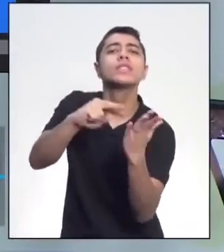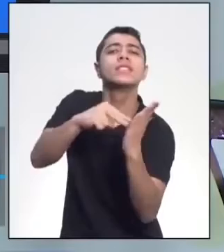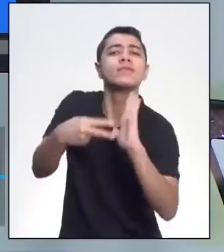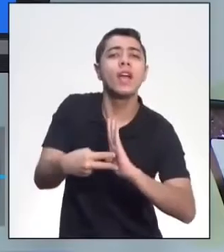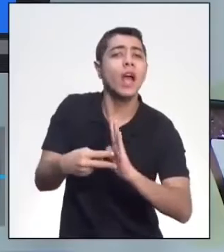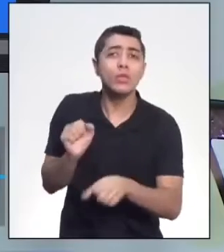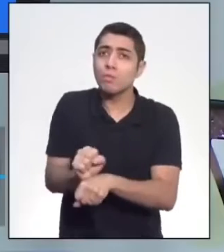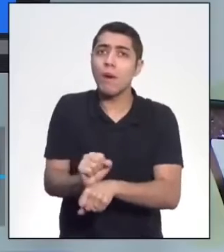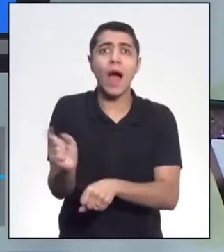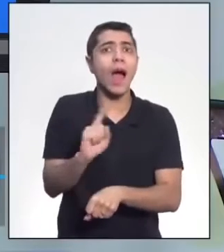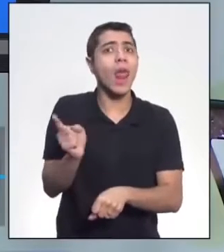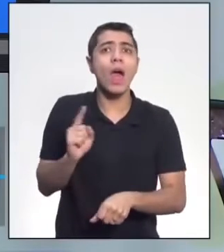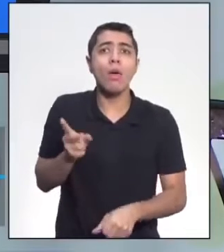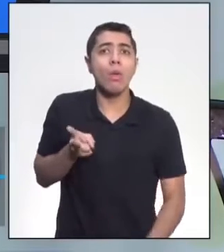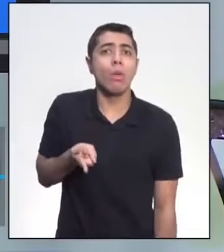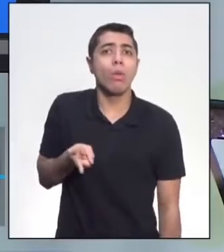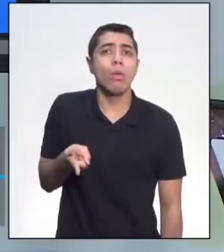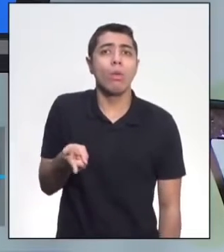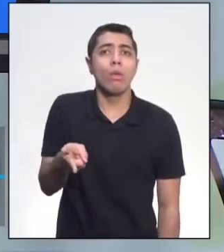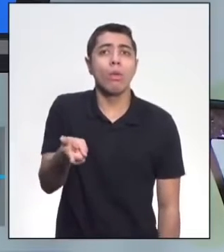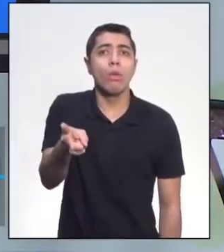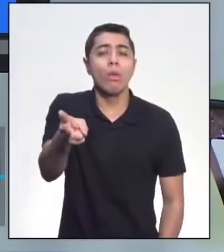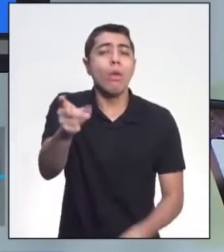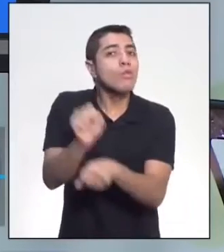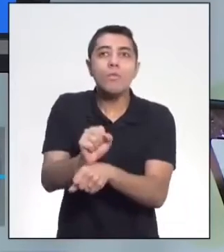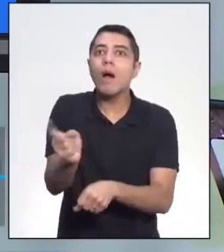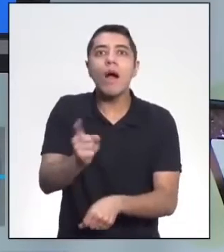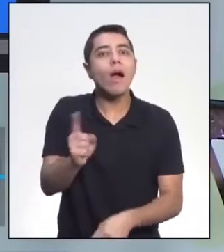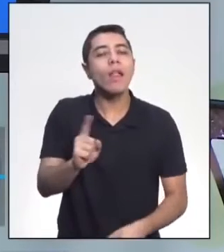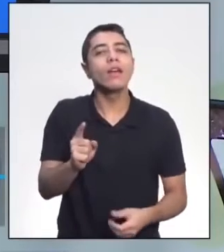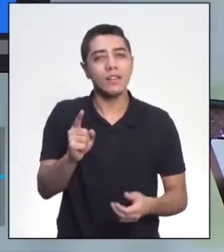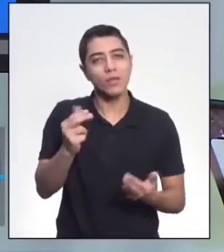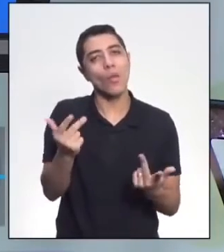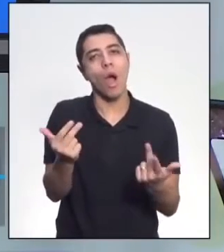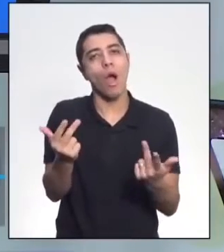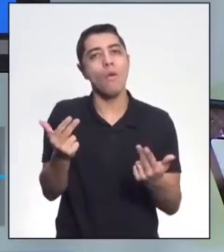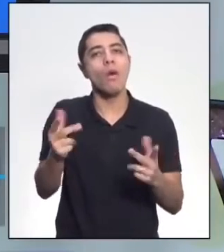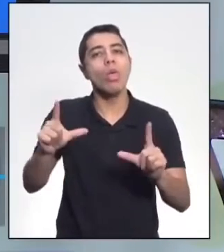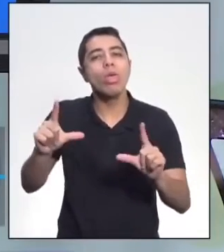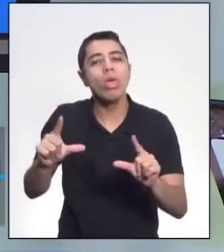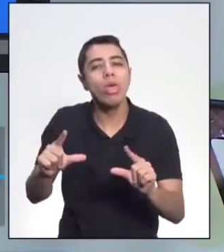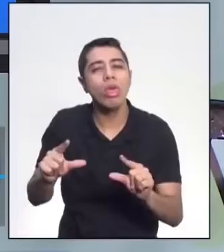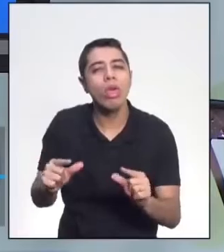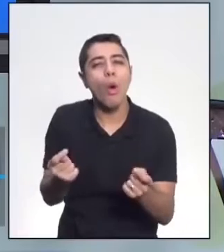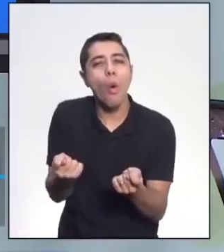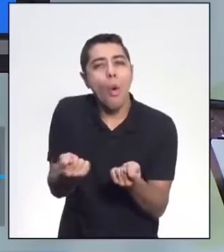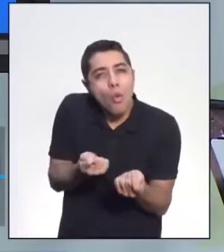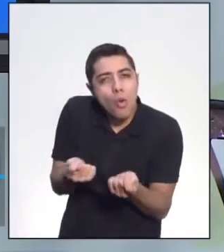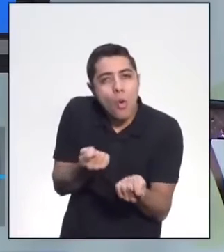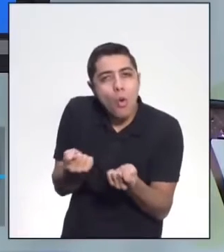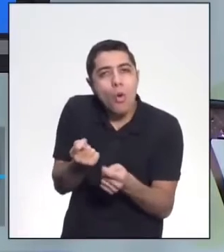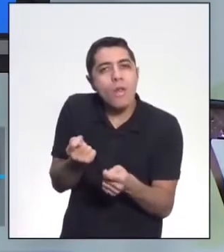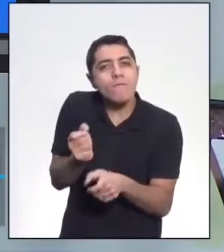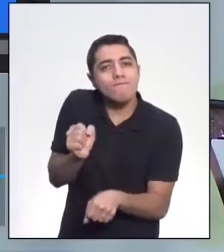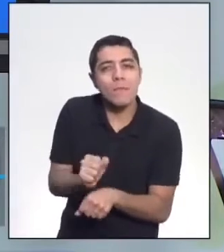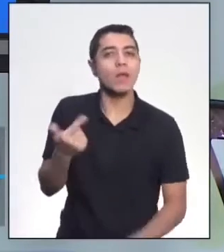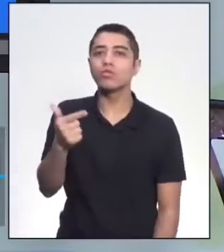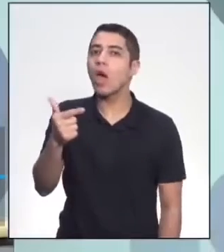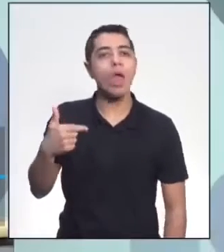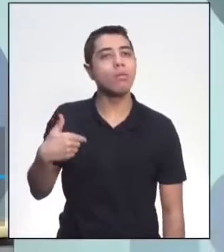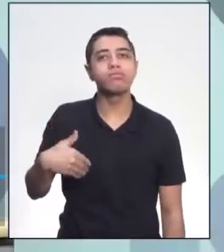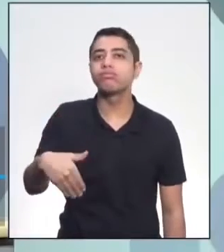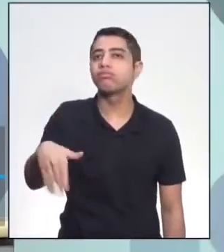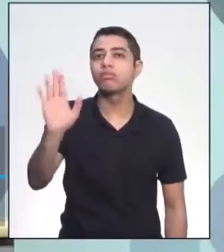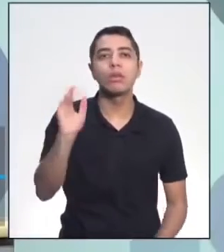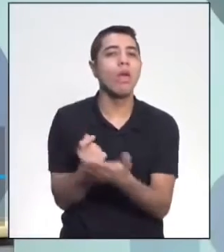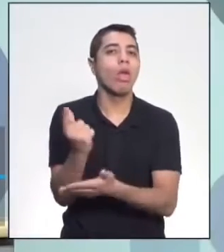de frear, né? O freio, freado, que está parado, desenfreado, sem freio, sem controle, né? Aquilo que está descontrolado. Consumir